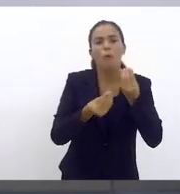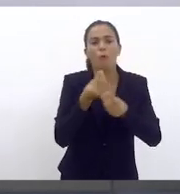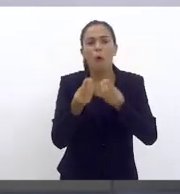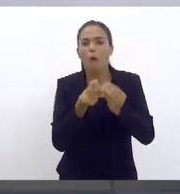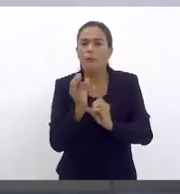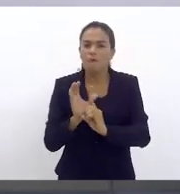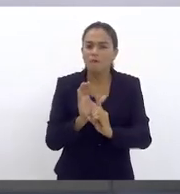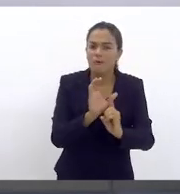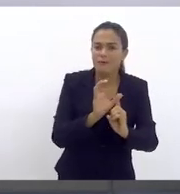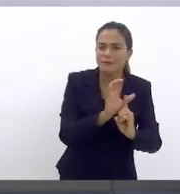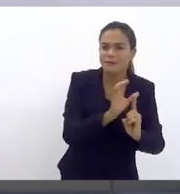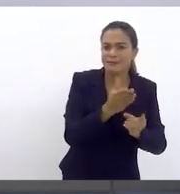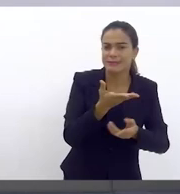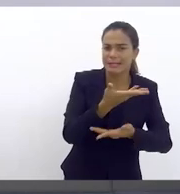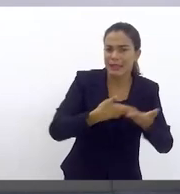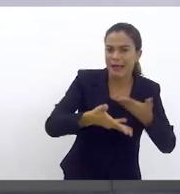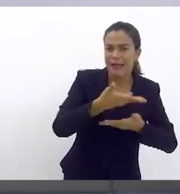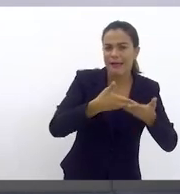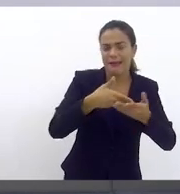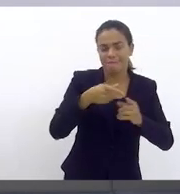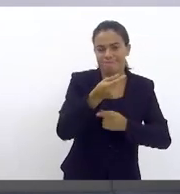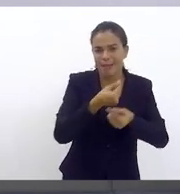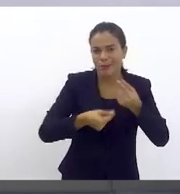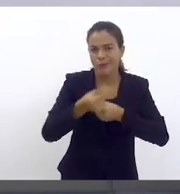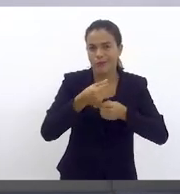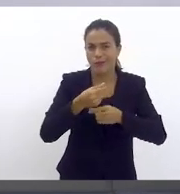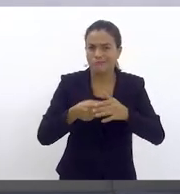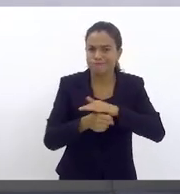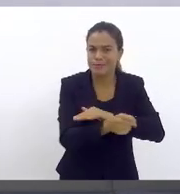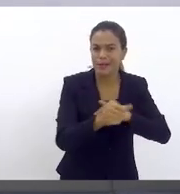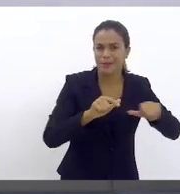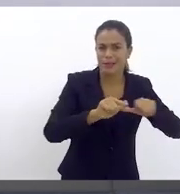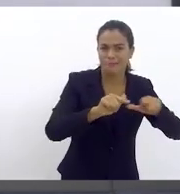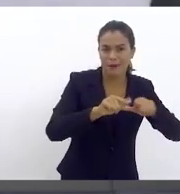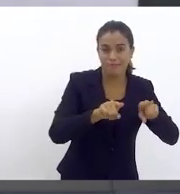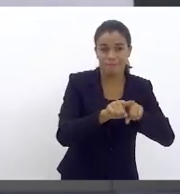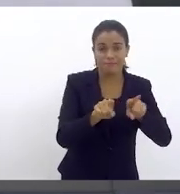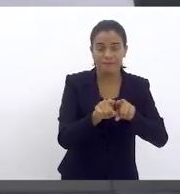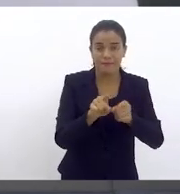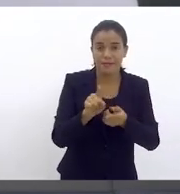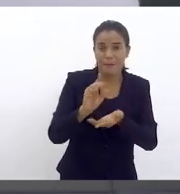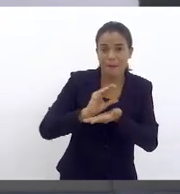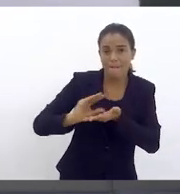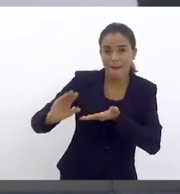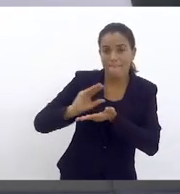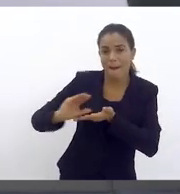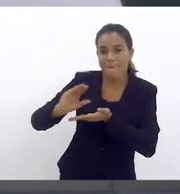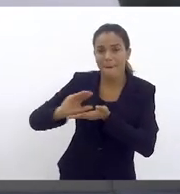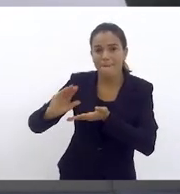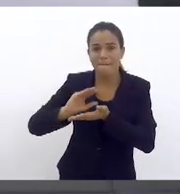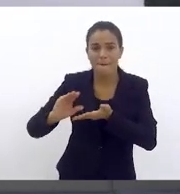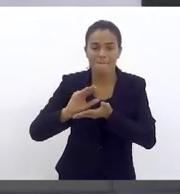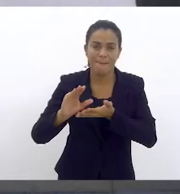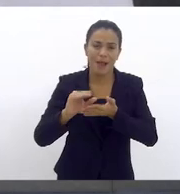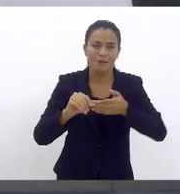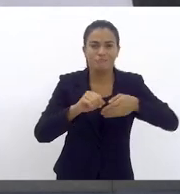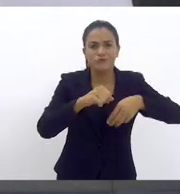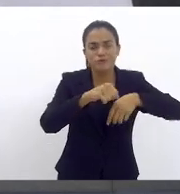essa economia como ela gera emprego e renda e através né dos seus subsistemas